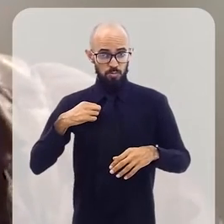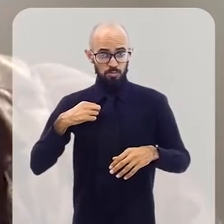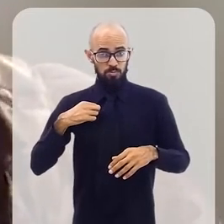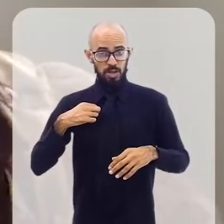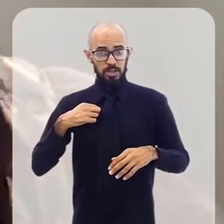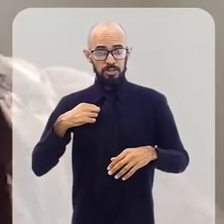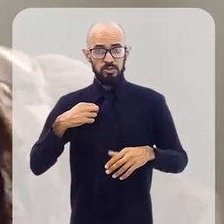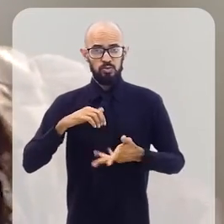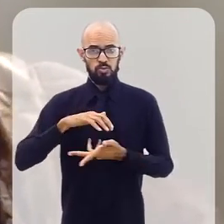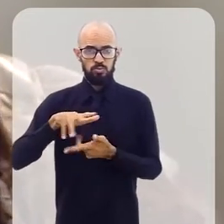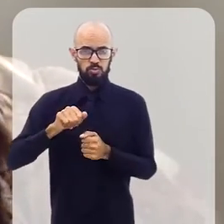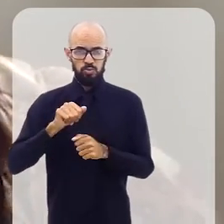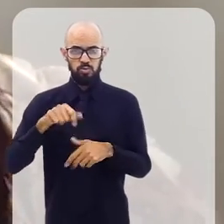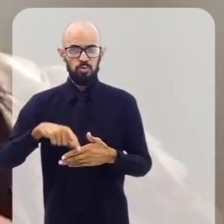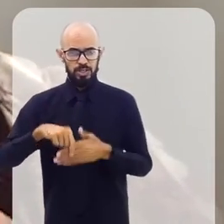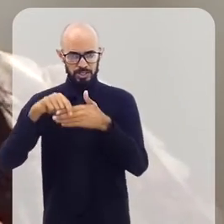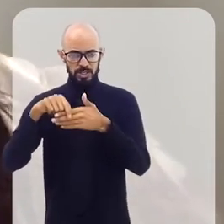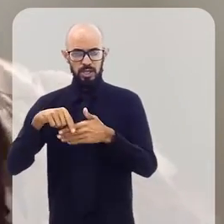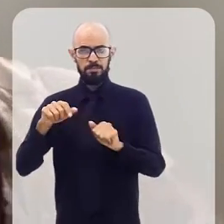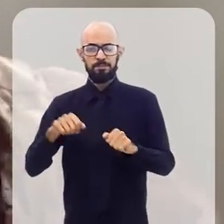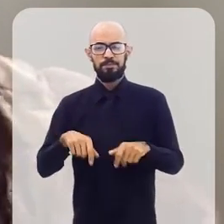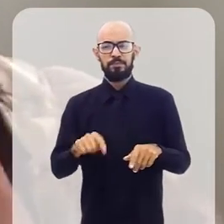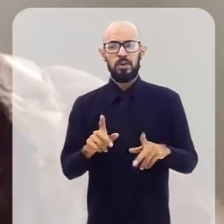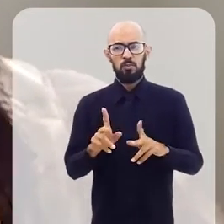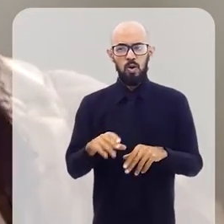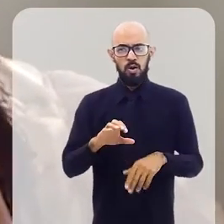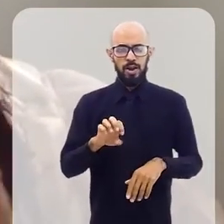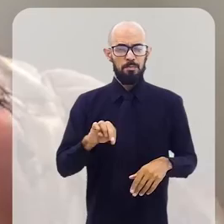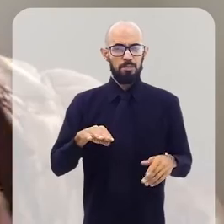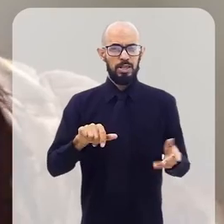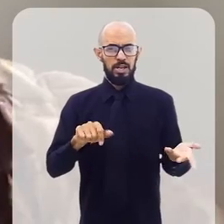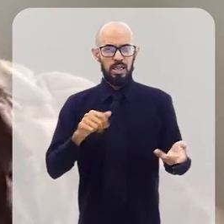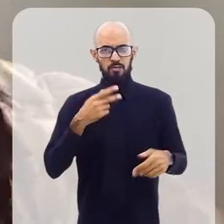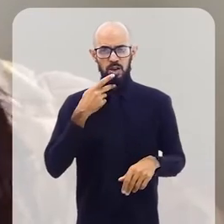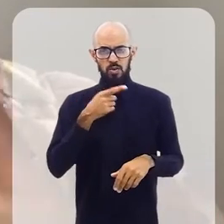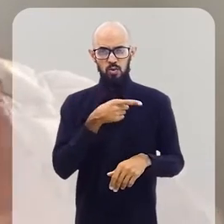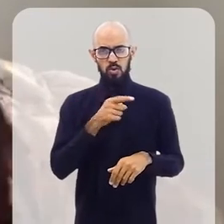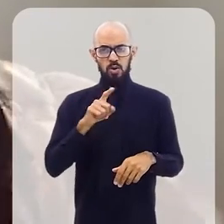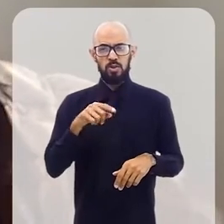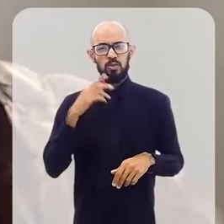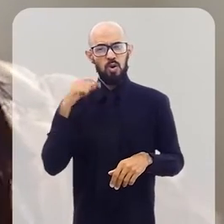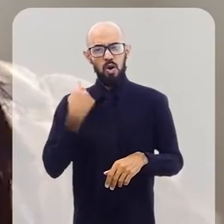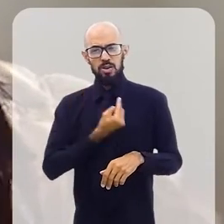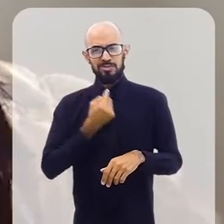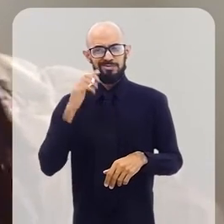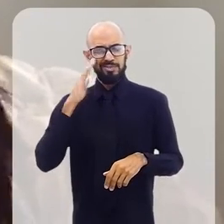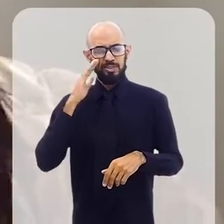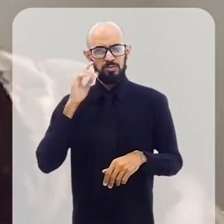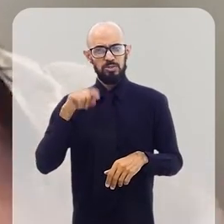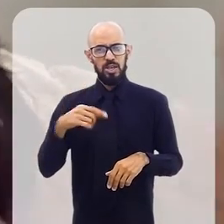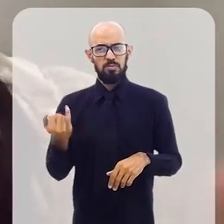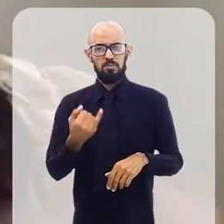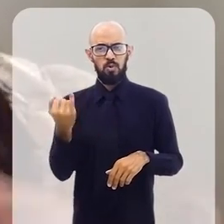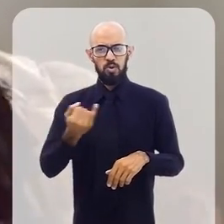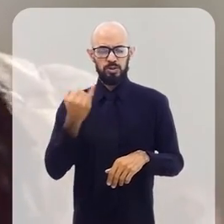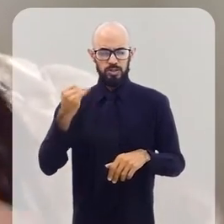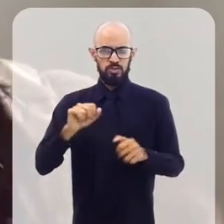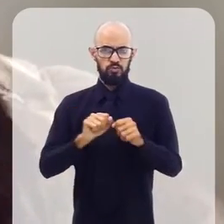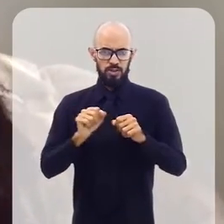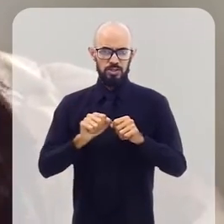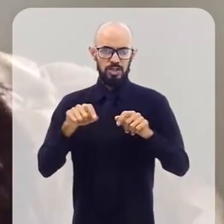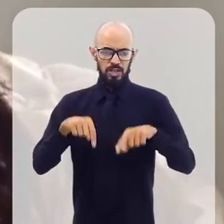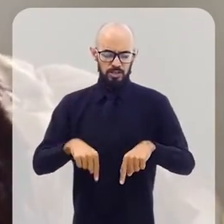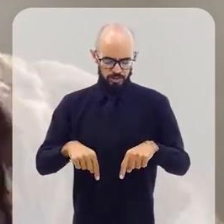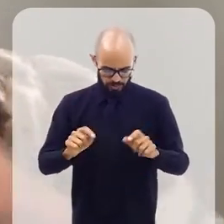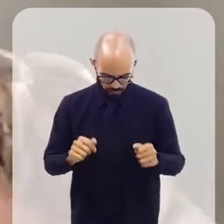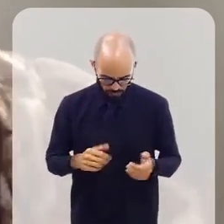essa riqueza aí, né, com todas as problemáticas também que a Camila já falou um pouquinho, a gente entendeu que era super importante trazer, né, esse projeto